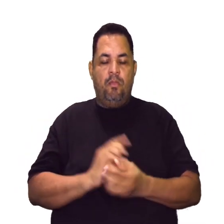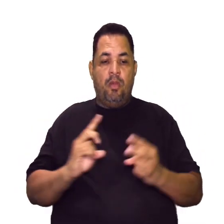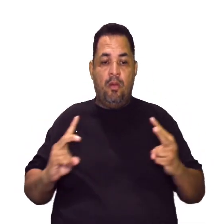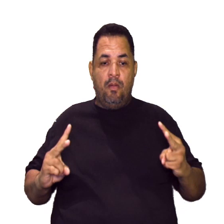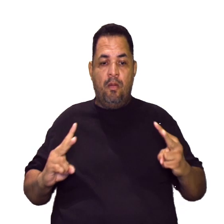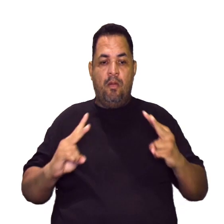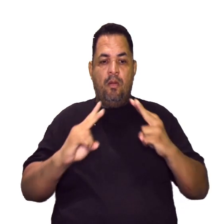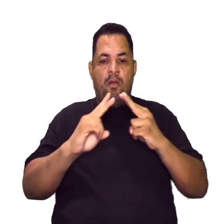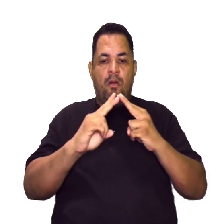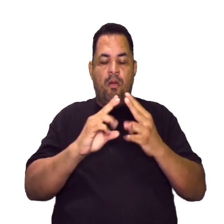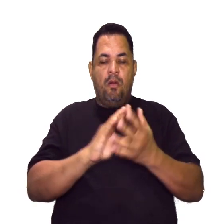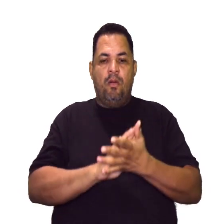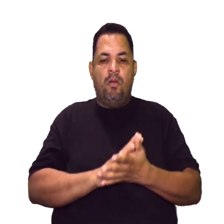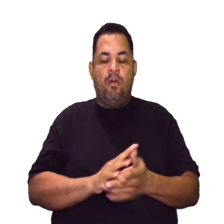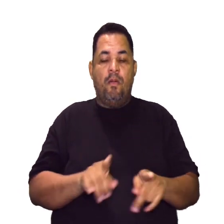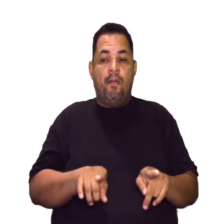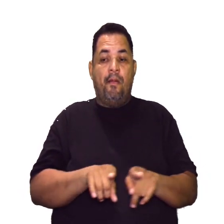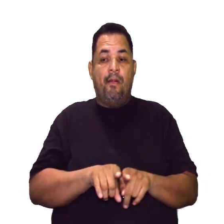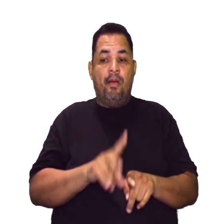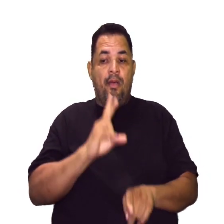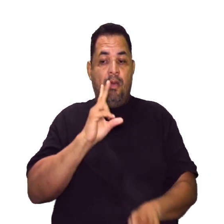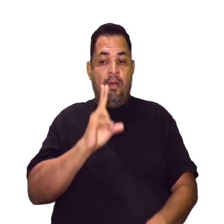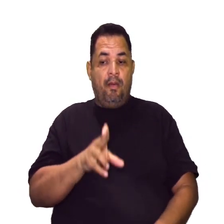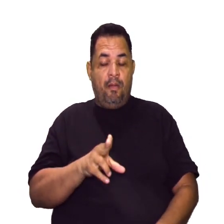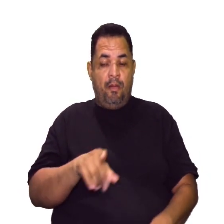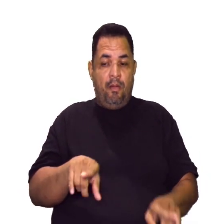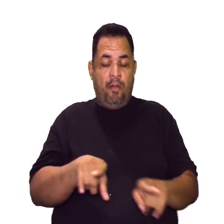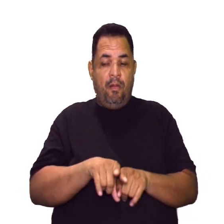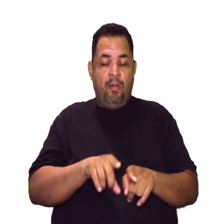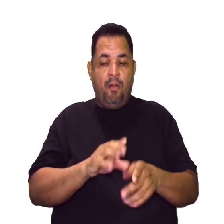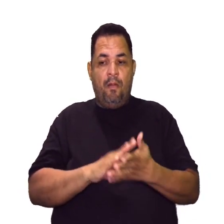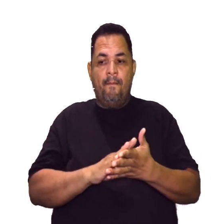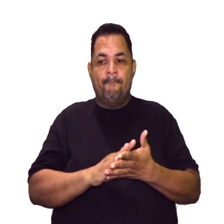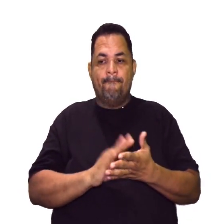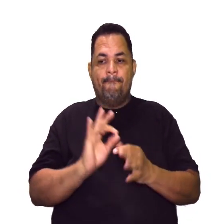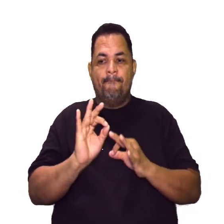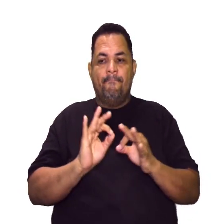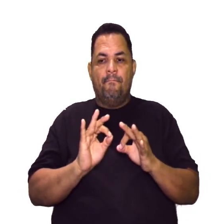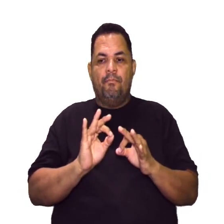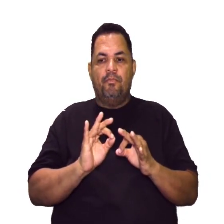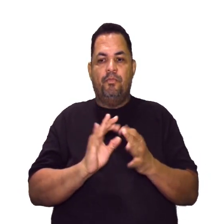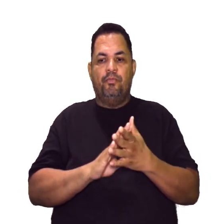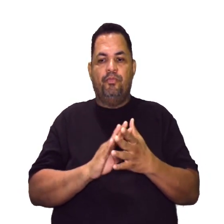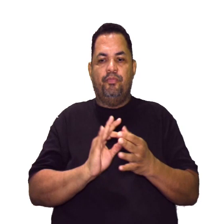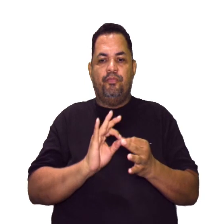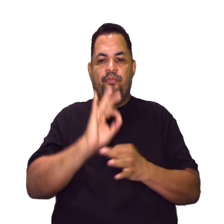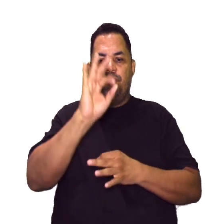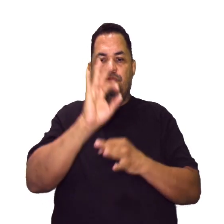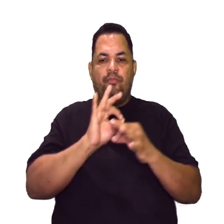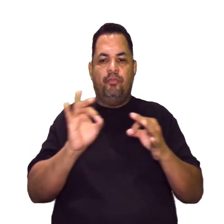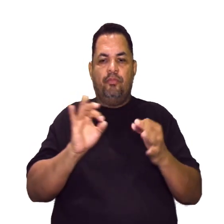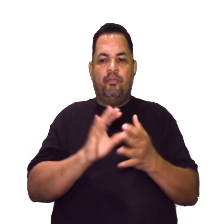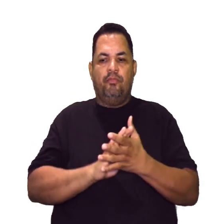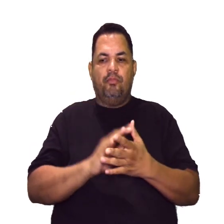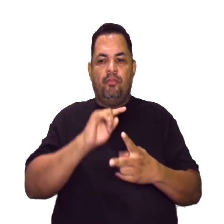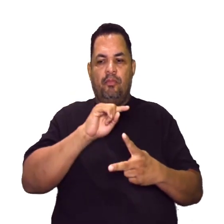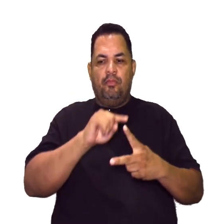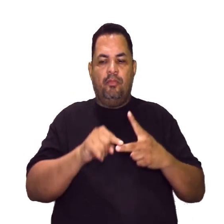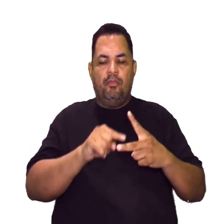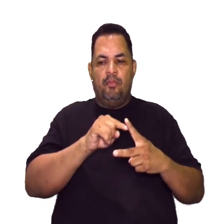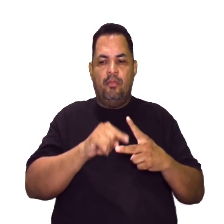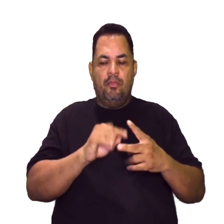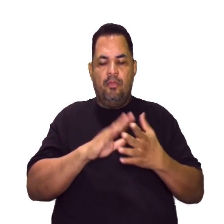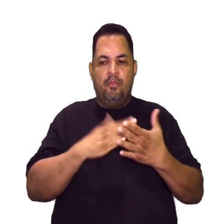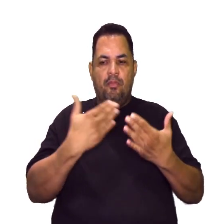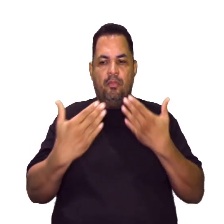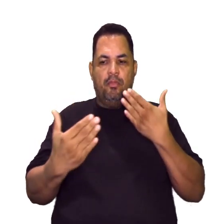pirâmide. A mesma coisa quando eu tenho uma geometria angular.